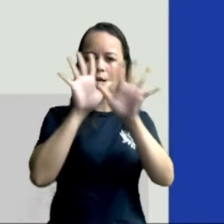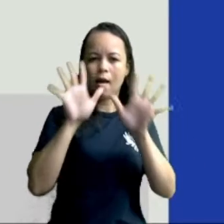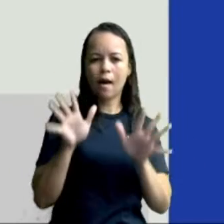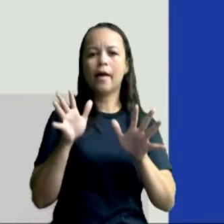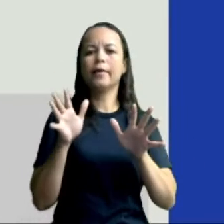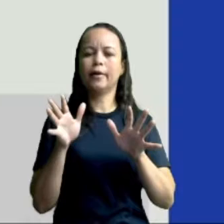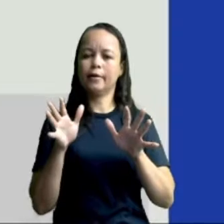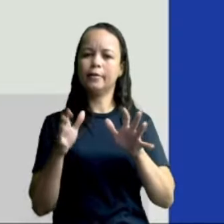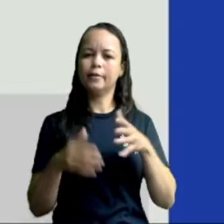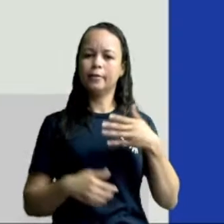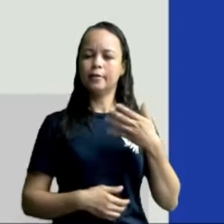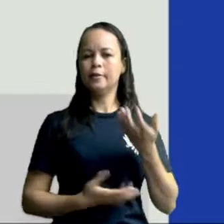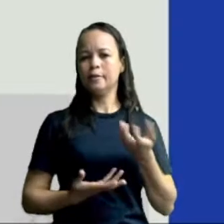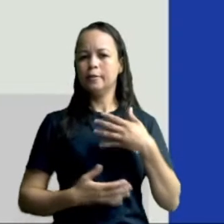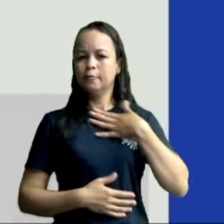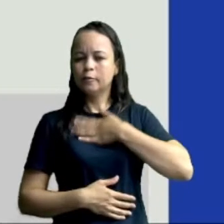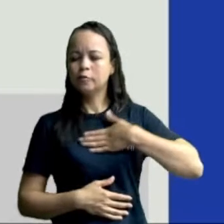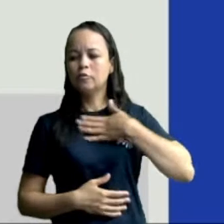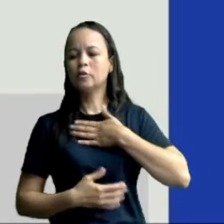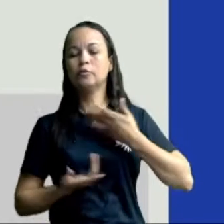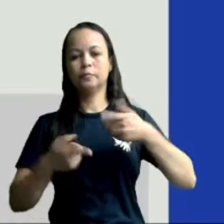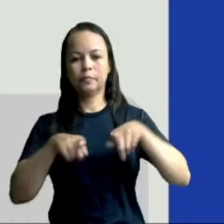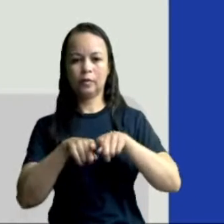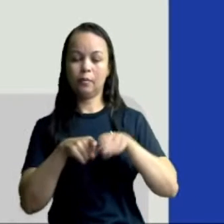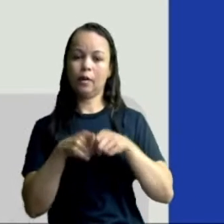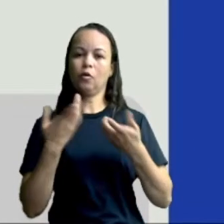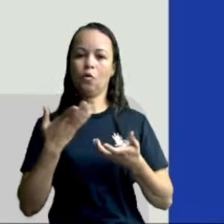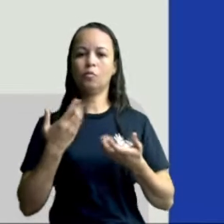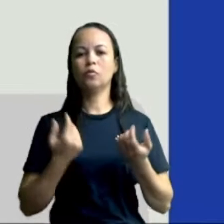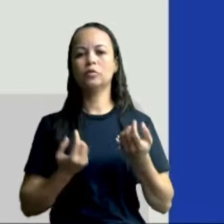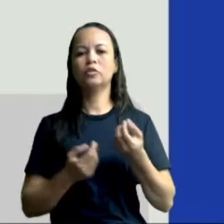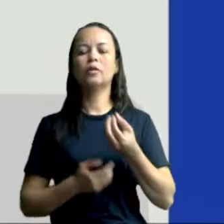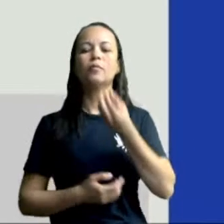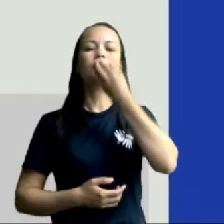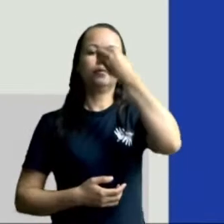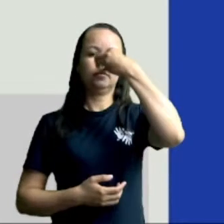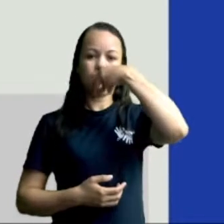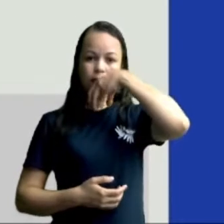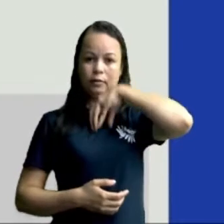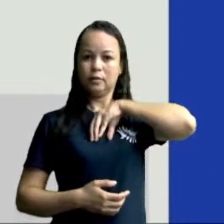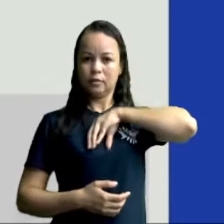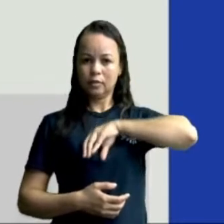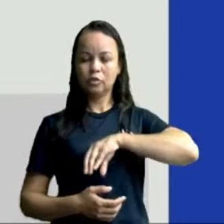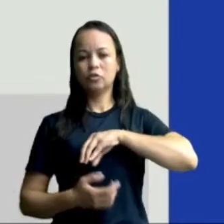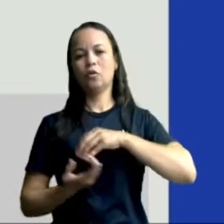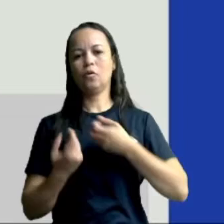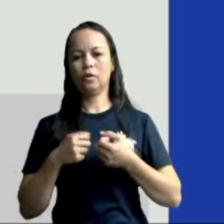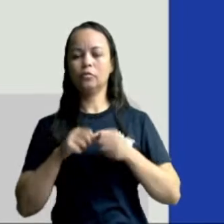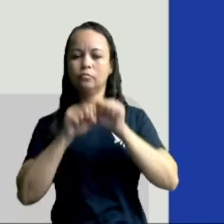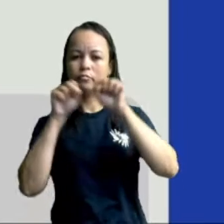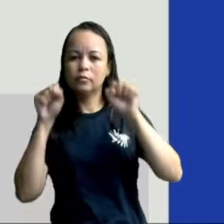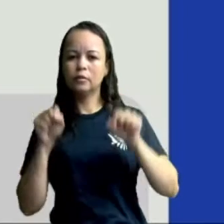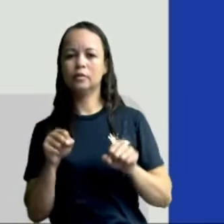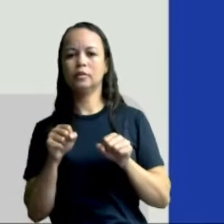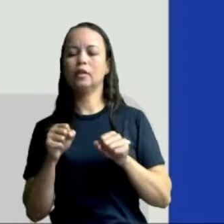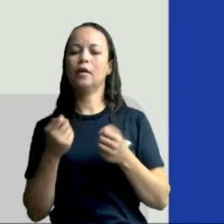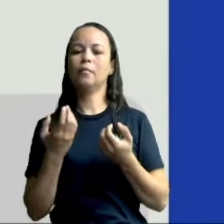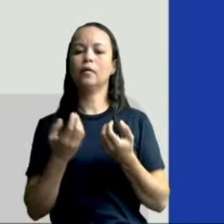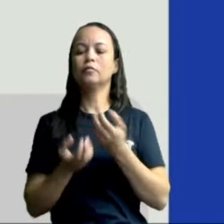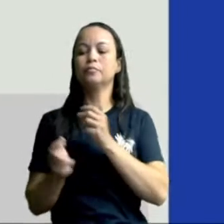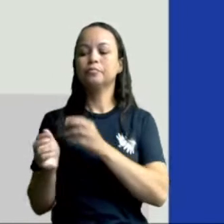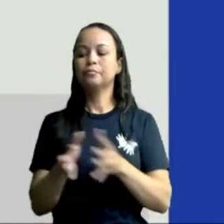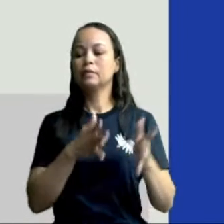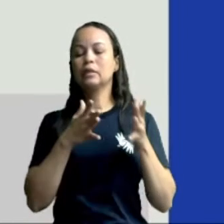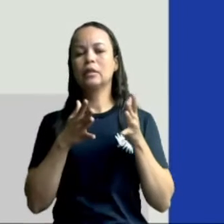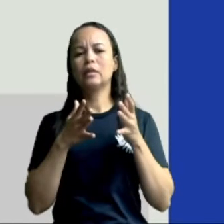satisfatória, tanto com o sistema respiratório quanto com o sistema digestório. Por quê? Porque se você percebeu lá no comecinho, a gente falou que ele vai ter uma